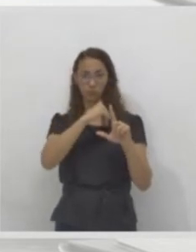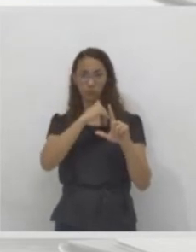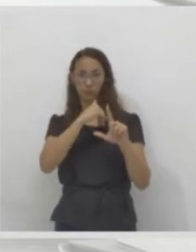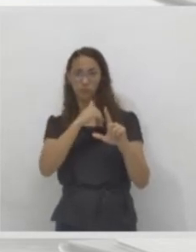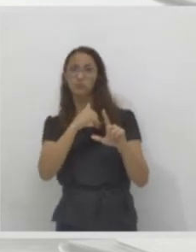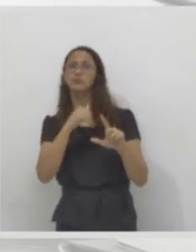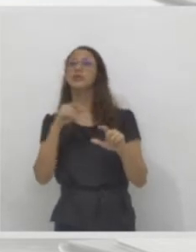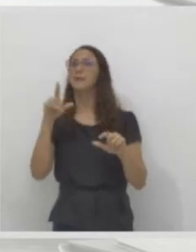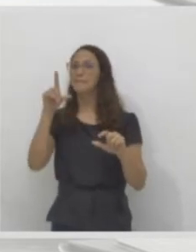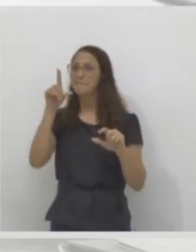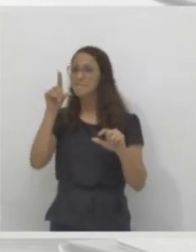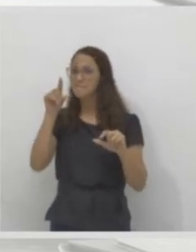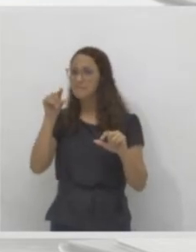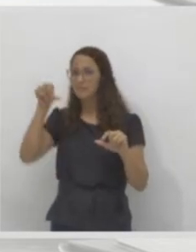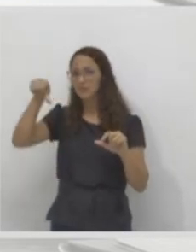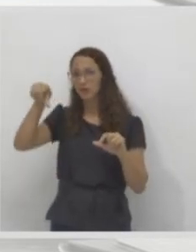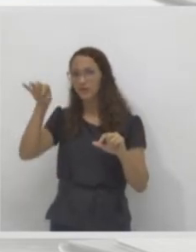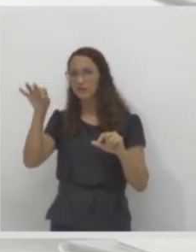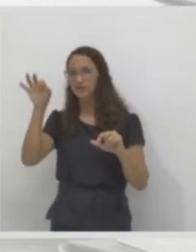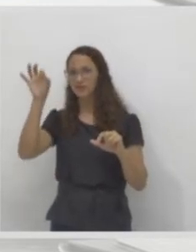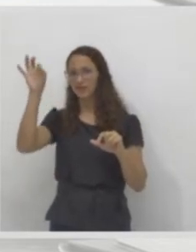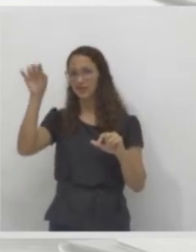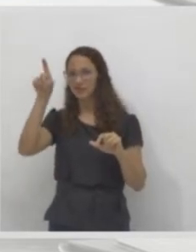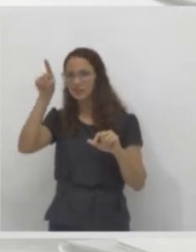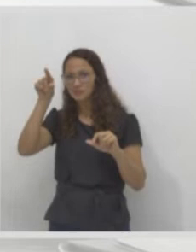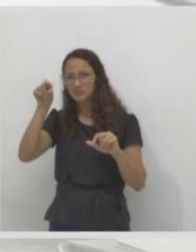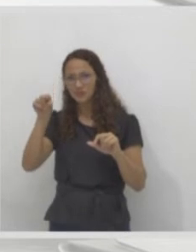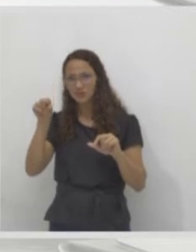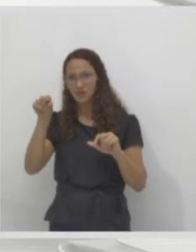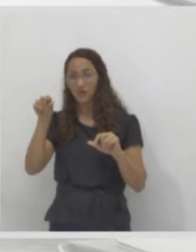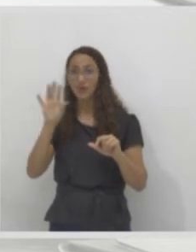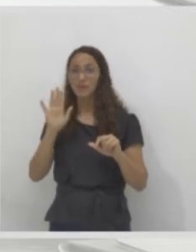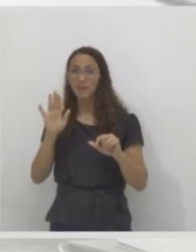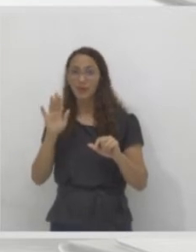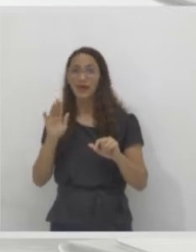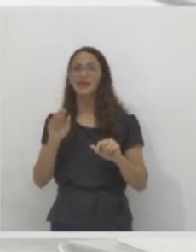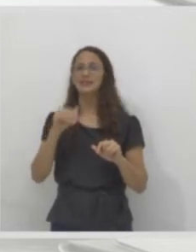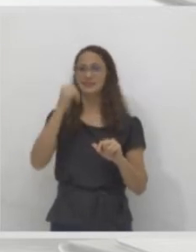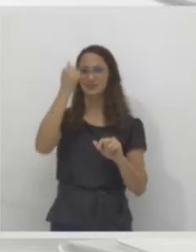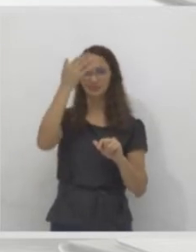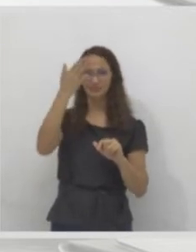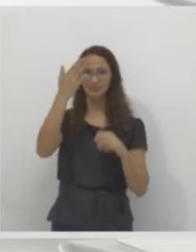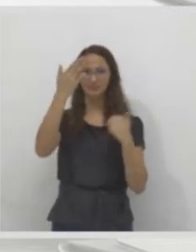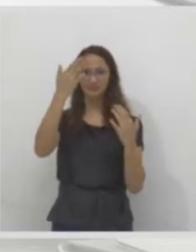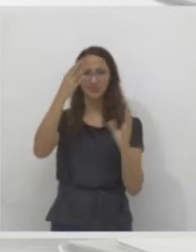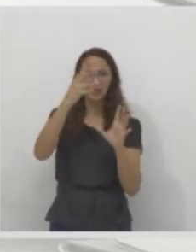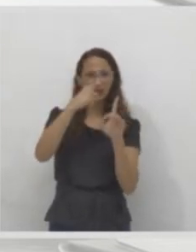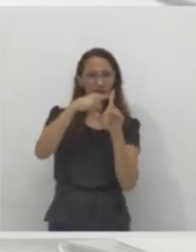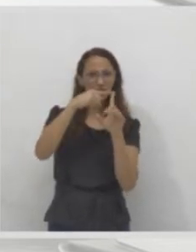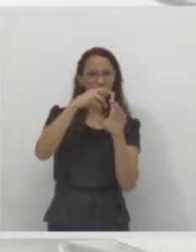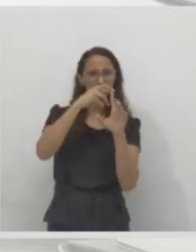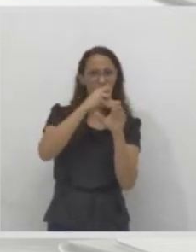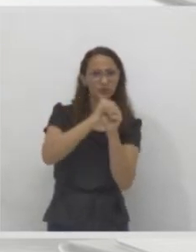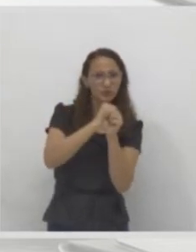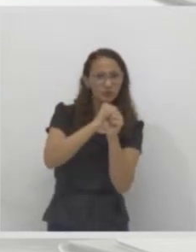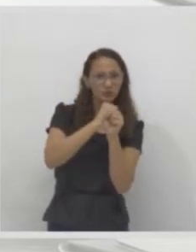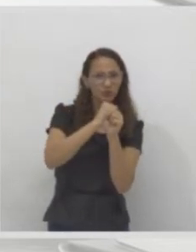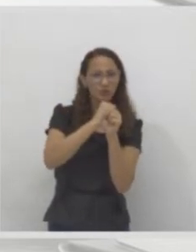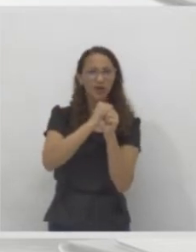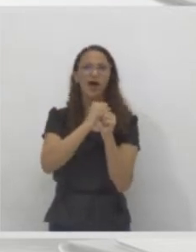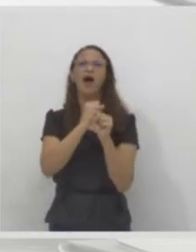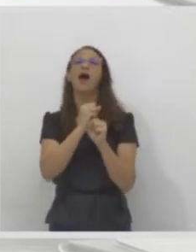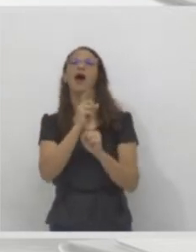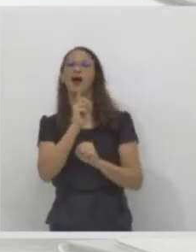somo esse ângulo com esse outro ângulo, eu também tenho uma soma que